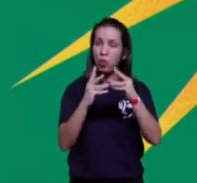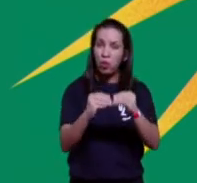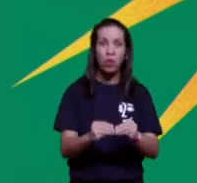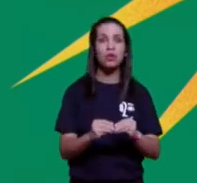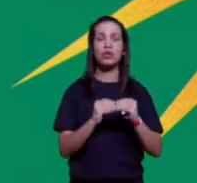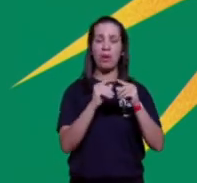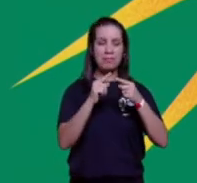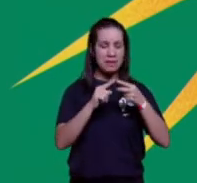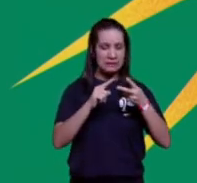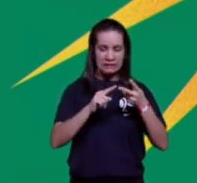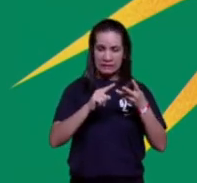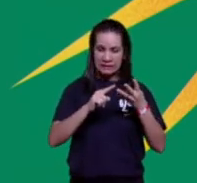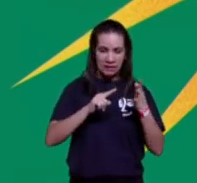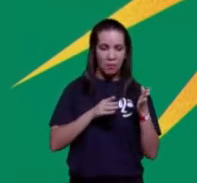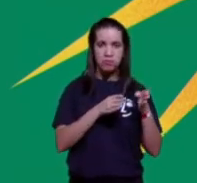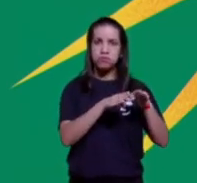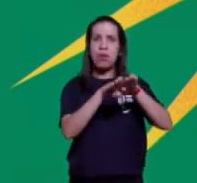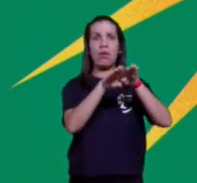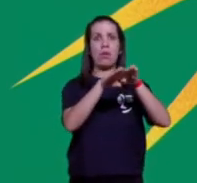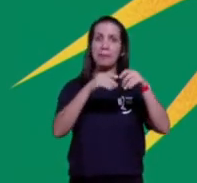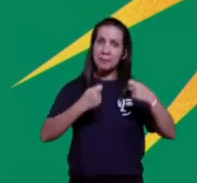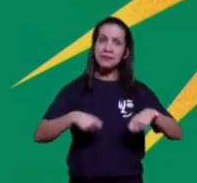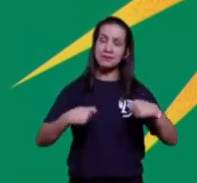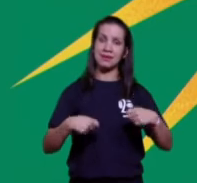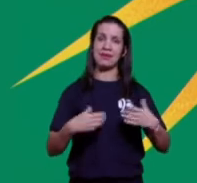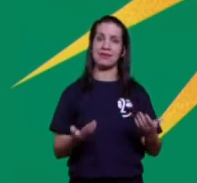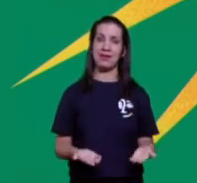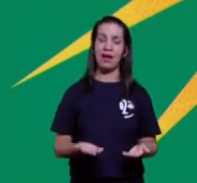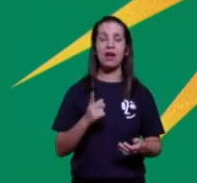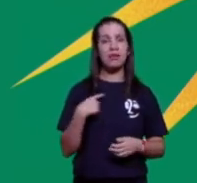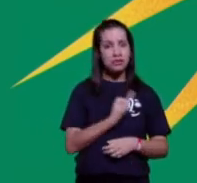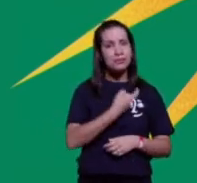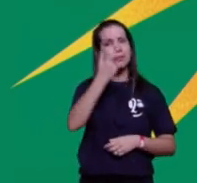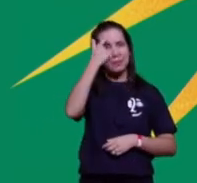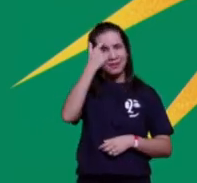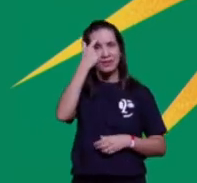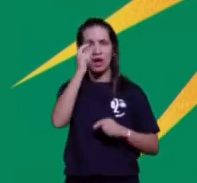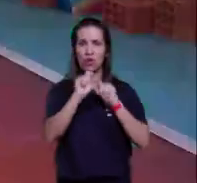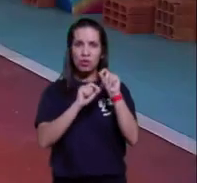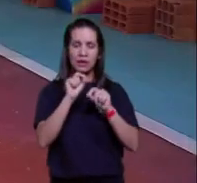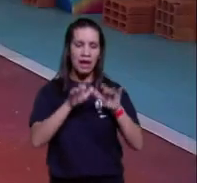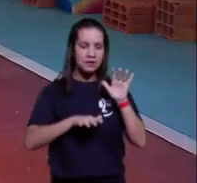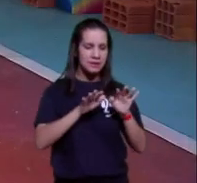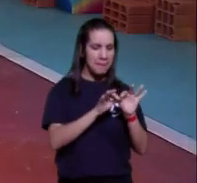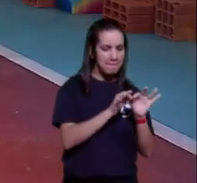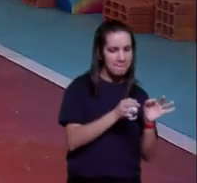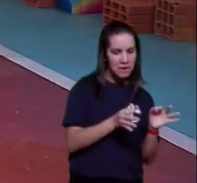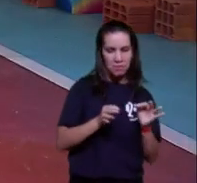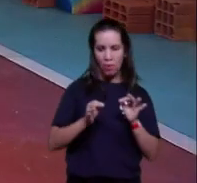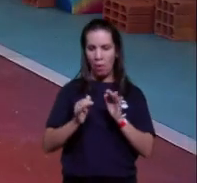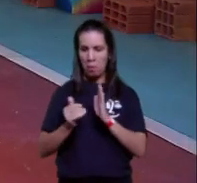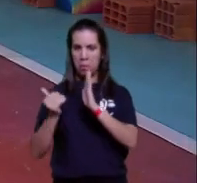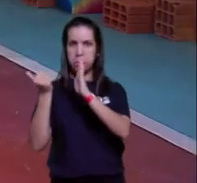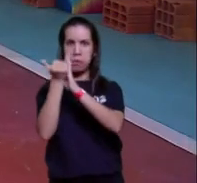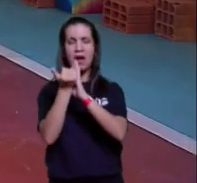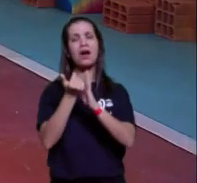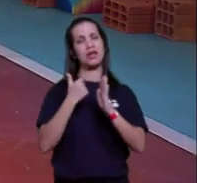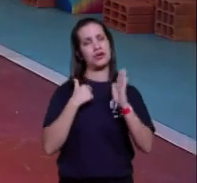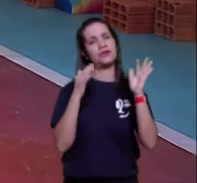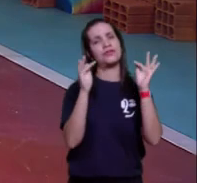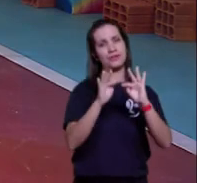dão o mínimo para as pessoas e o máximo. A gente tem que pensar nos dois lugares. Então, eu fico muito feliz que a CUFA esteja